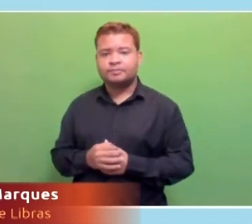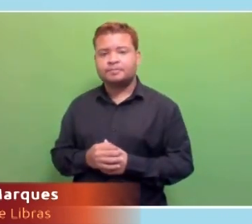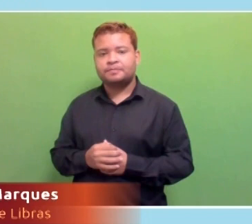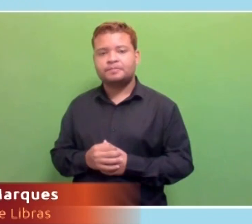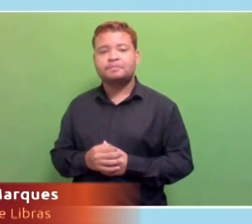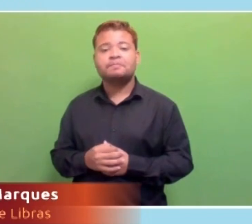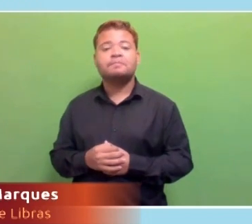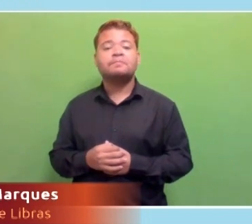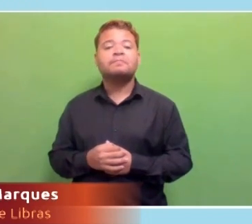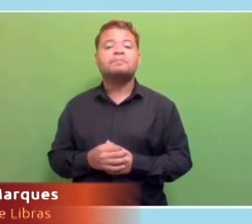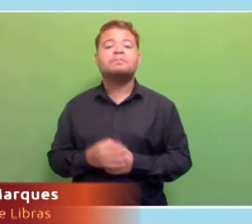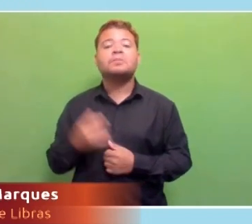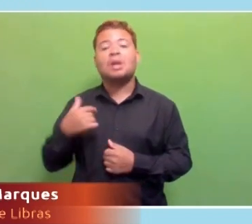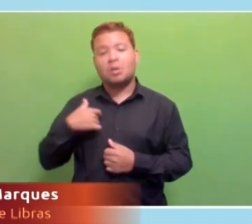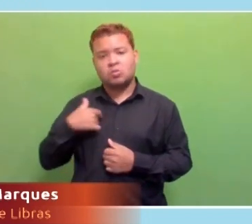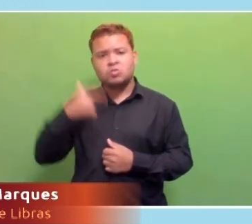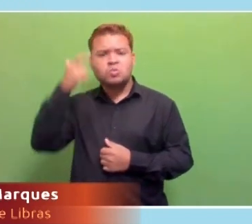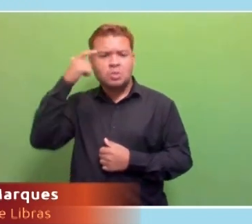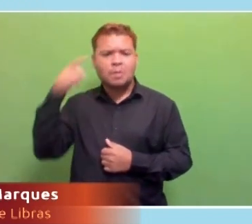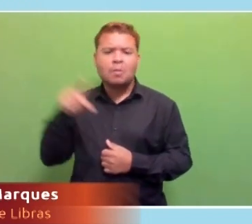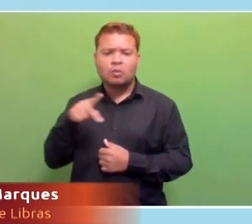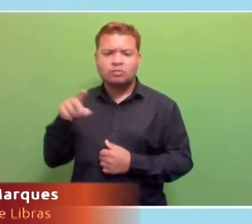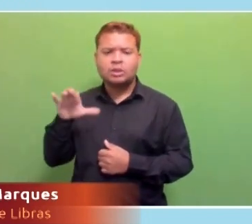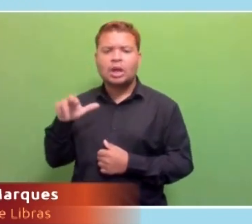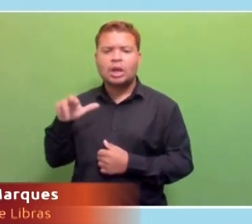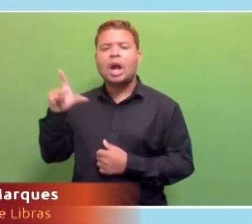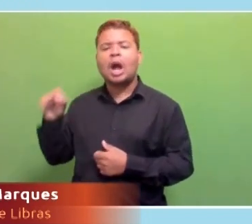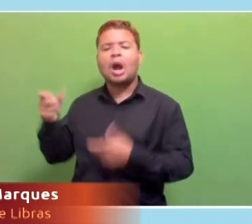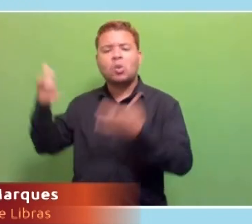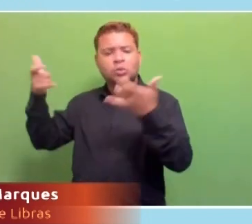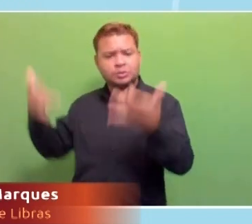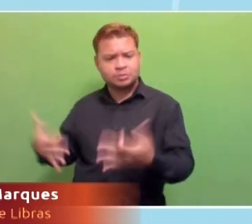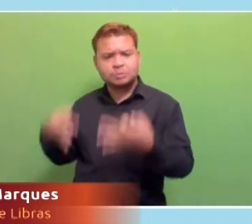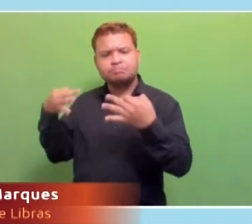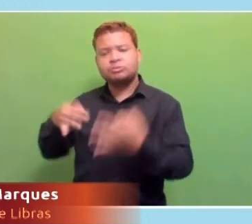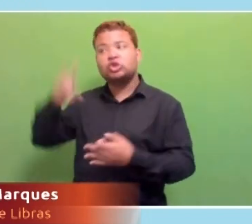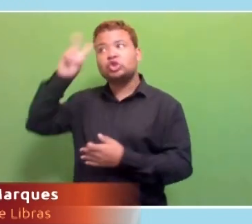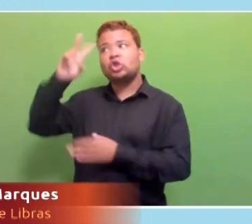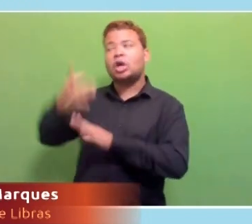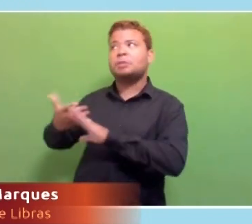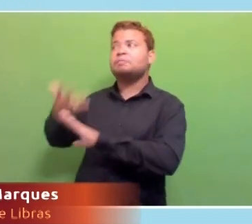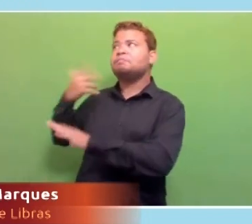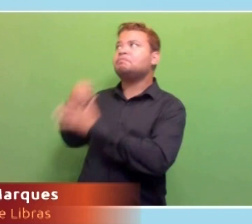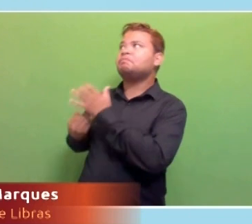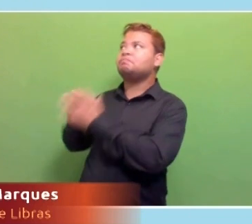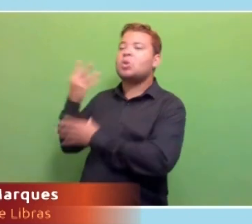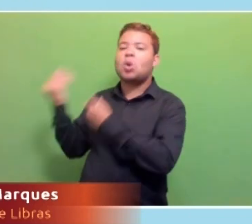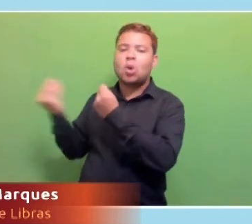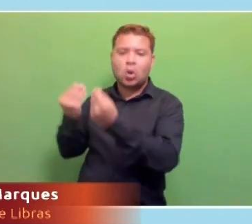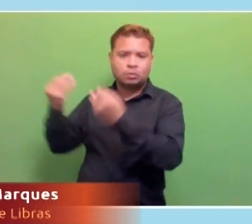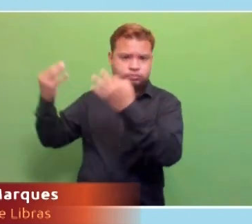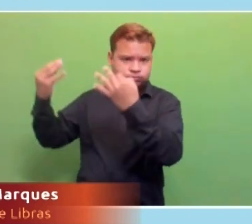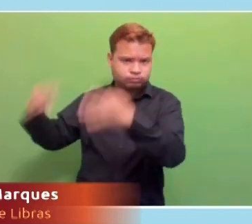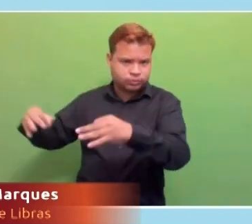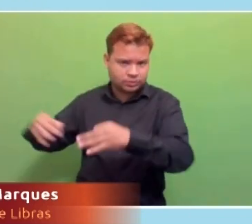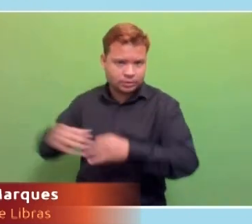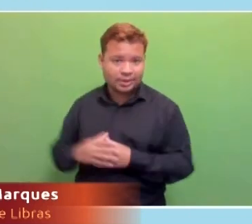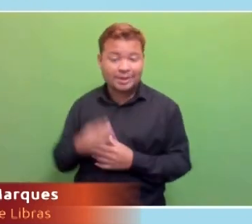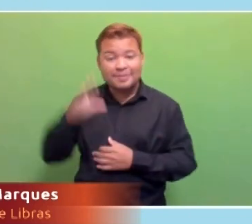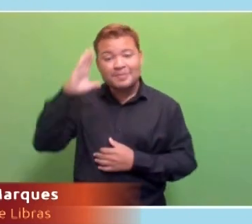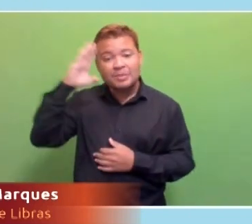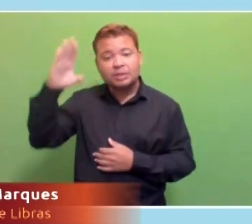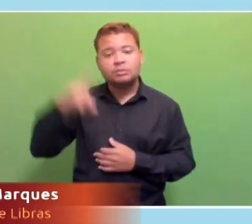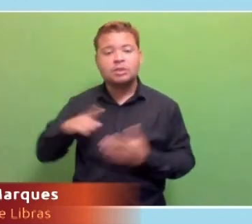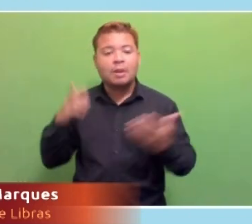o professor Carlos colocou muito bem, explicou muito bem a origem histórica do Hamas, né? E especialmente essa comparação com o